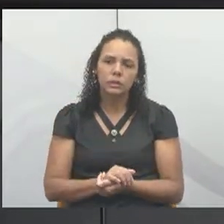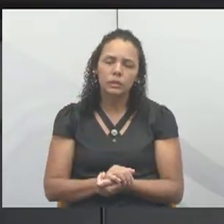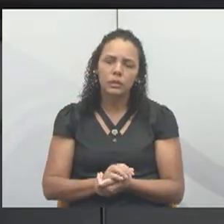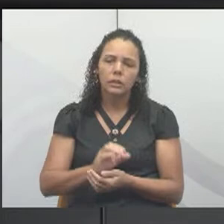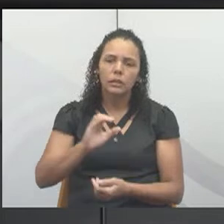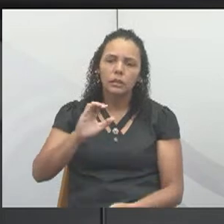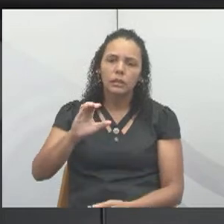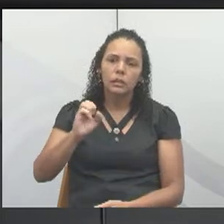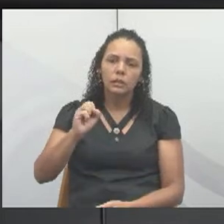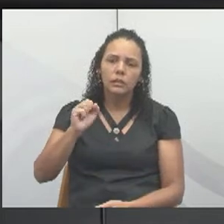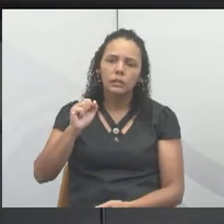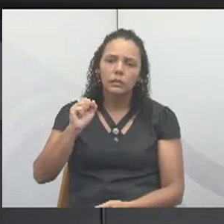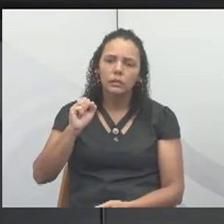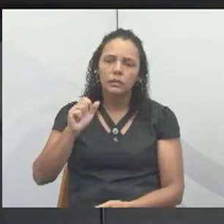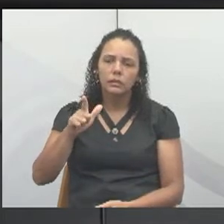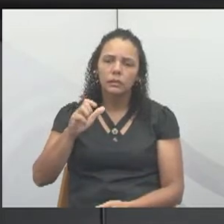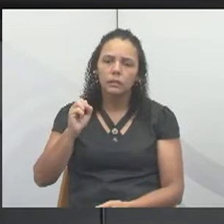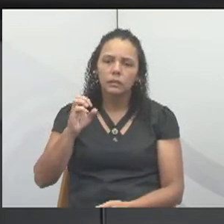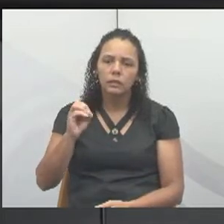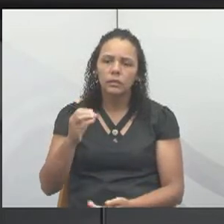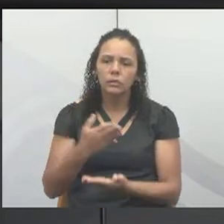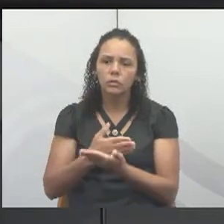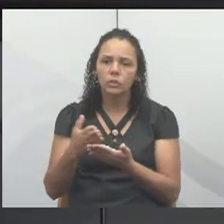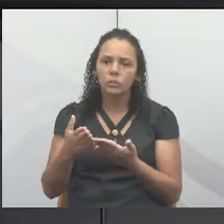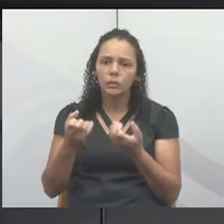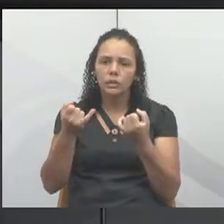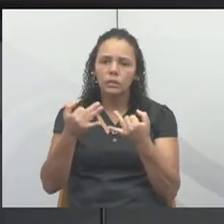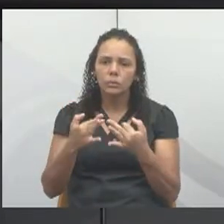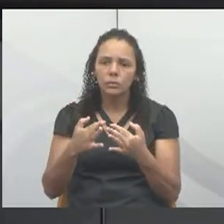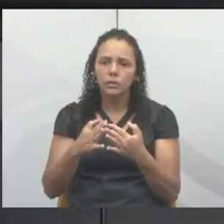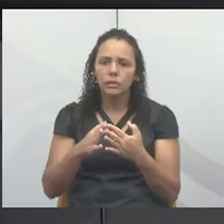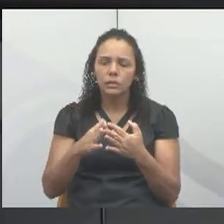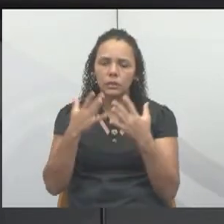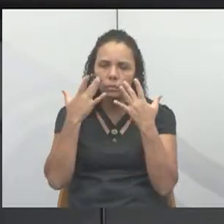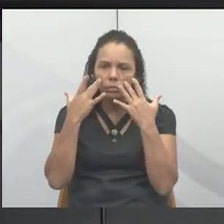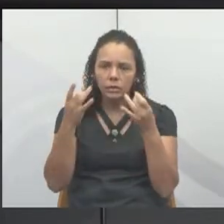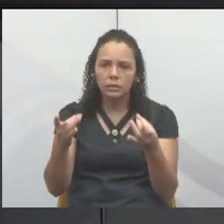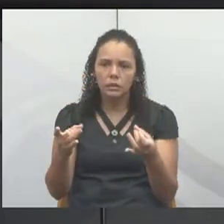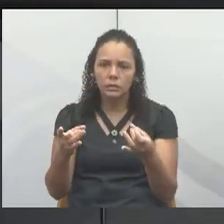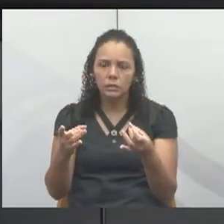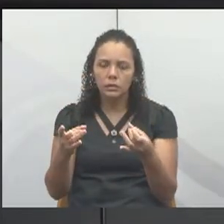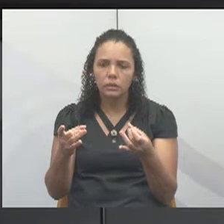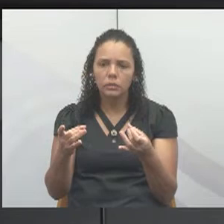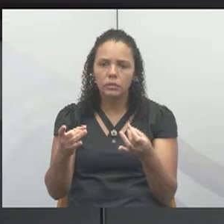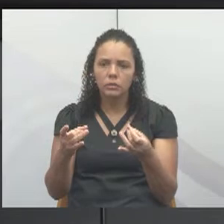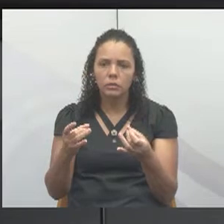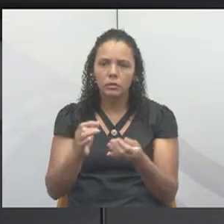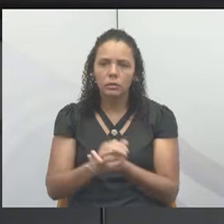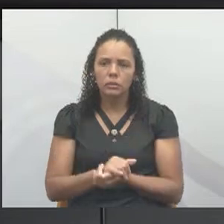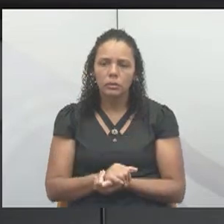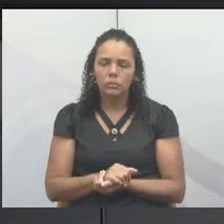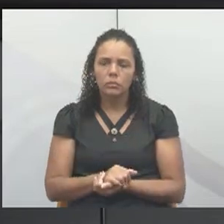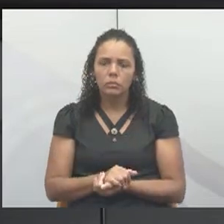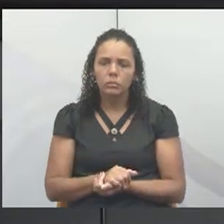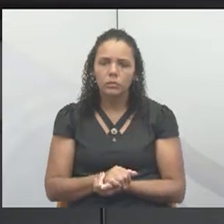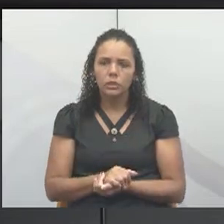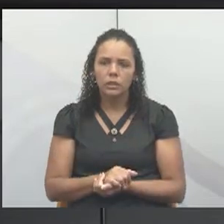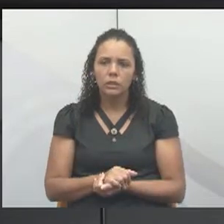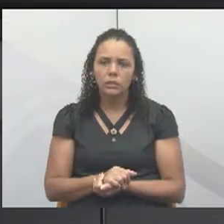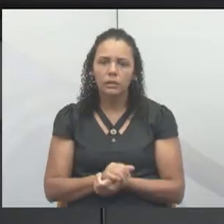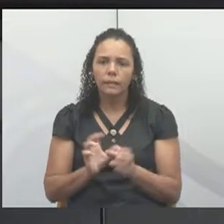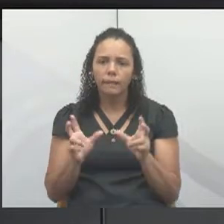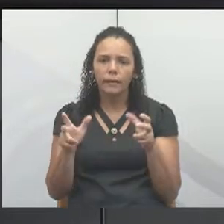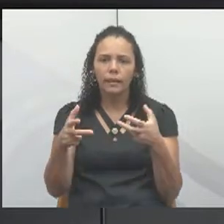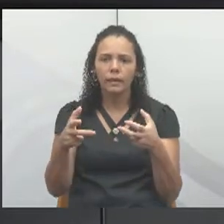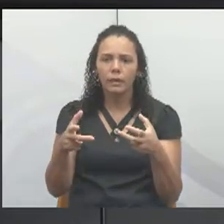Celso, eu queria começar a minha fala chamando a atenção para uma realidade um pouco incômoda que está surgindo aqui nessa Câmara. A Câmara